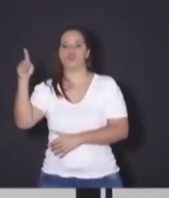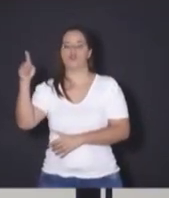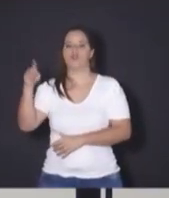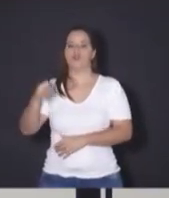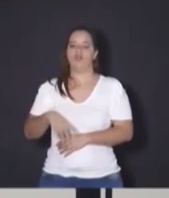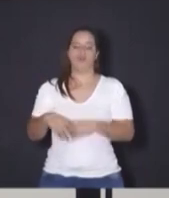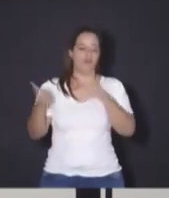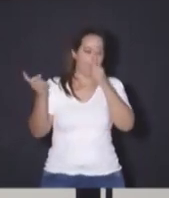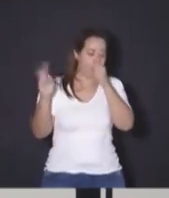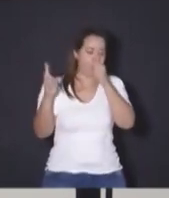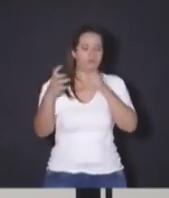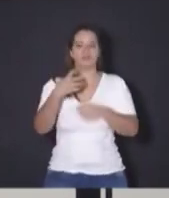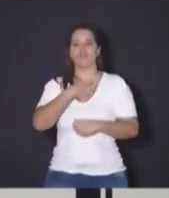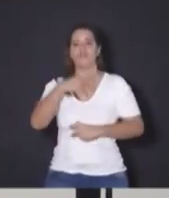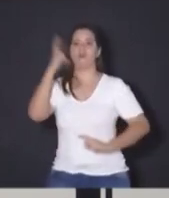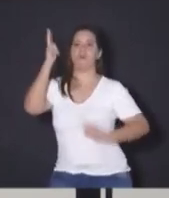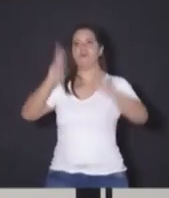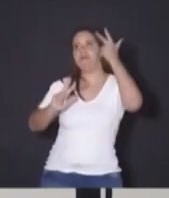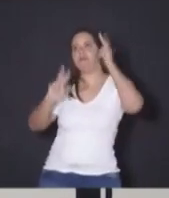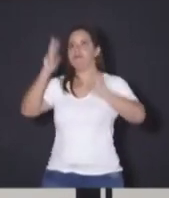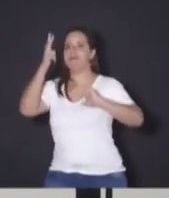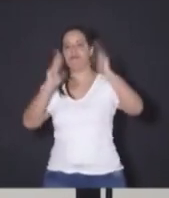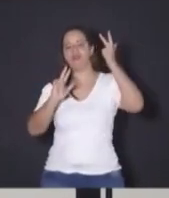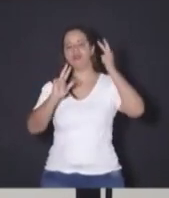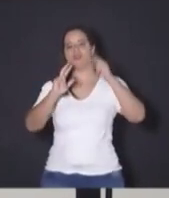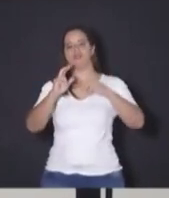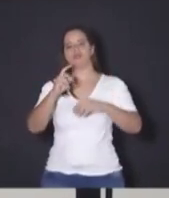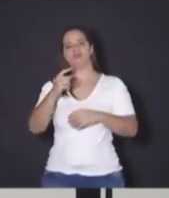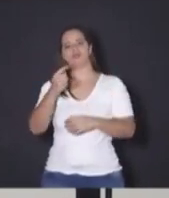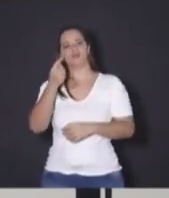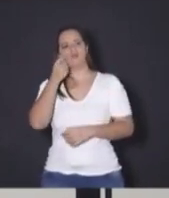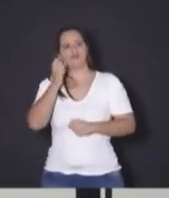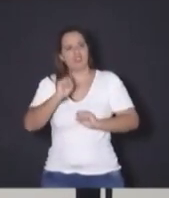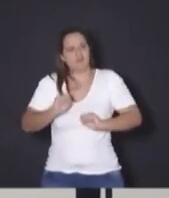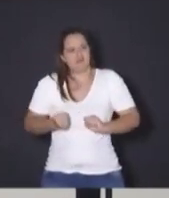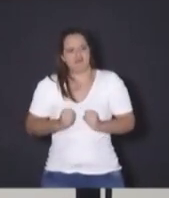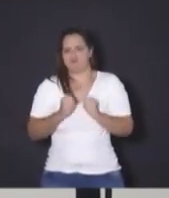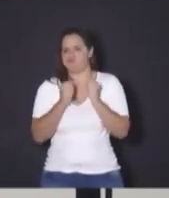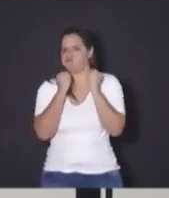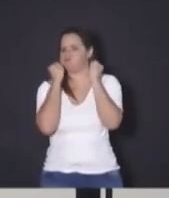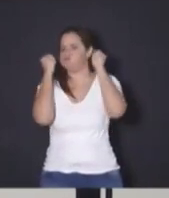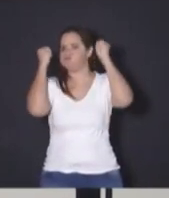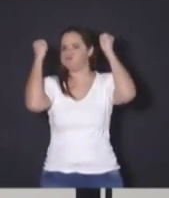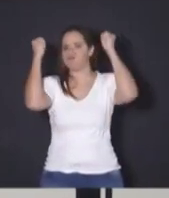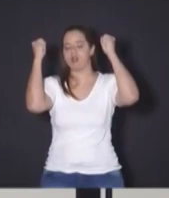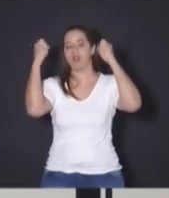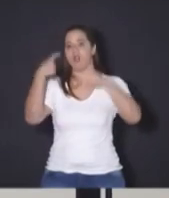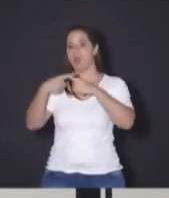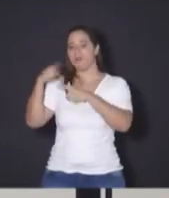E não da forma carnavalesca. Eu fiquei revoltadíssima, porque lá